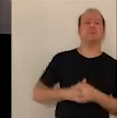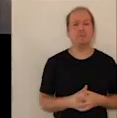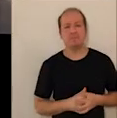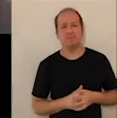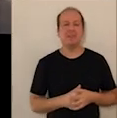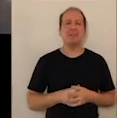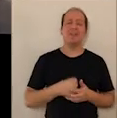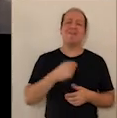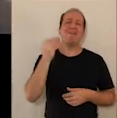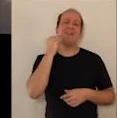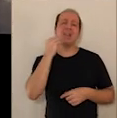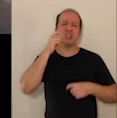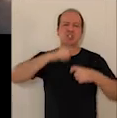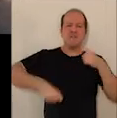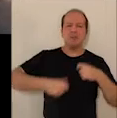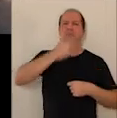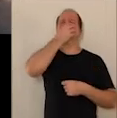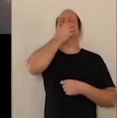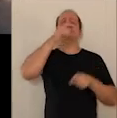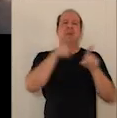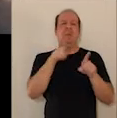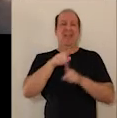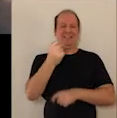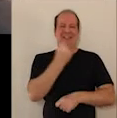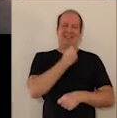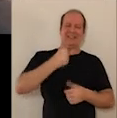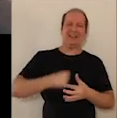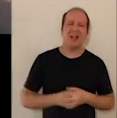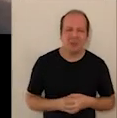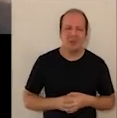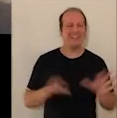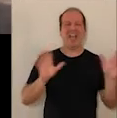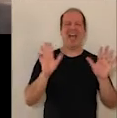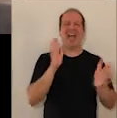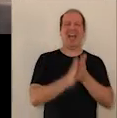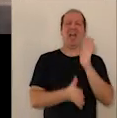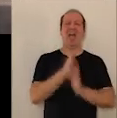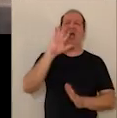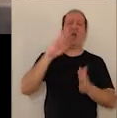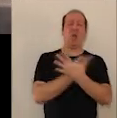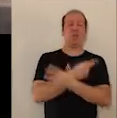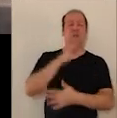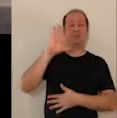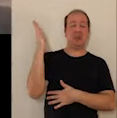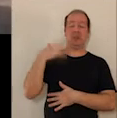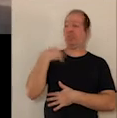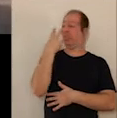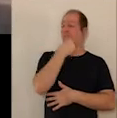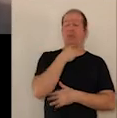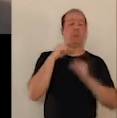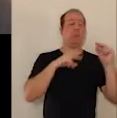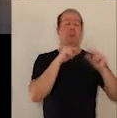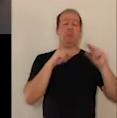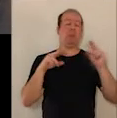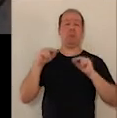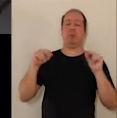de estupro. É tentativa de assassinato. Inspetor, não aconteceu nada. Um engano, um deplorável engano, um engano, uma pequena discussão em família, só